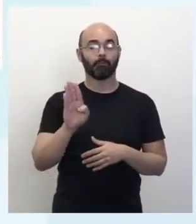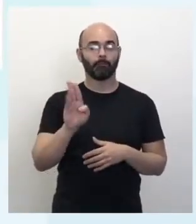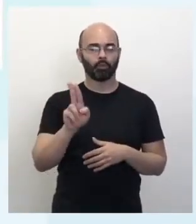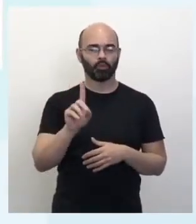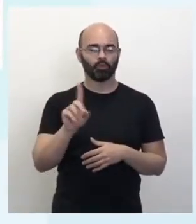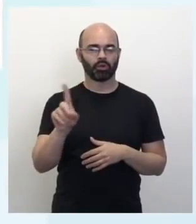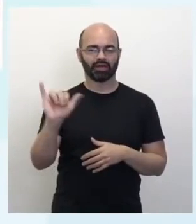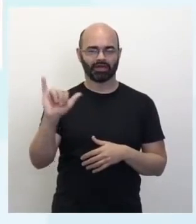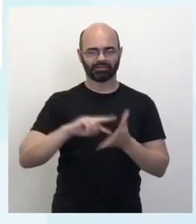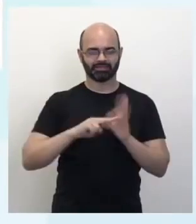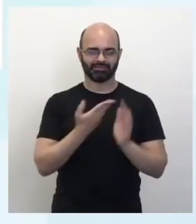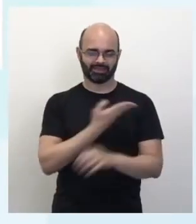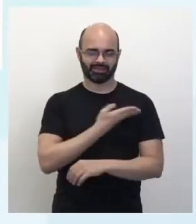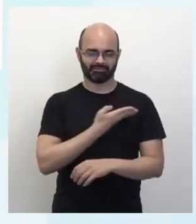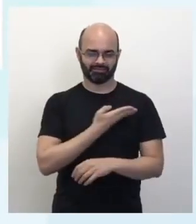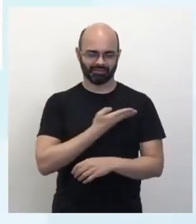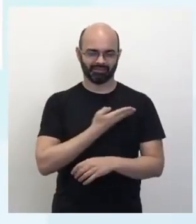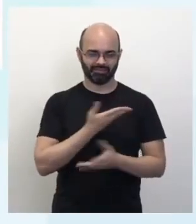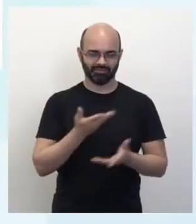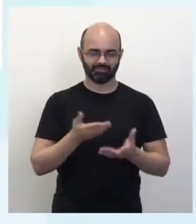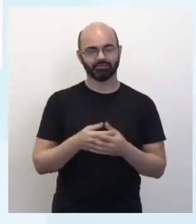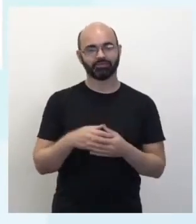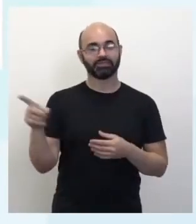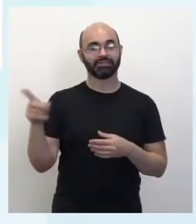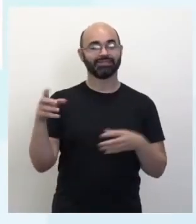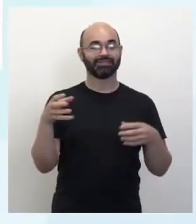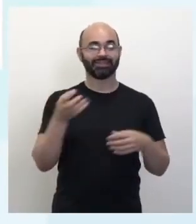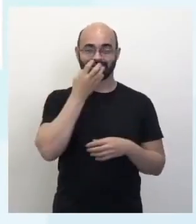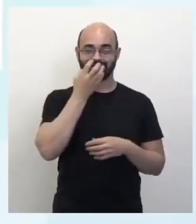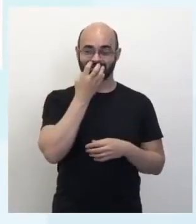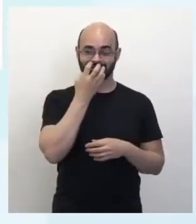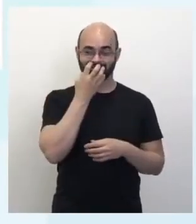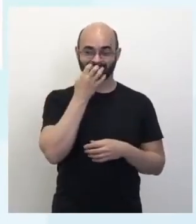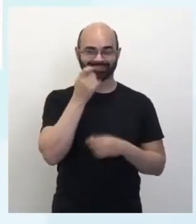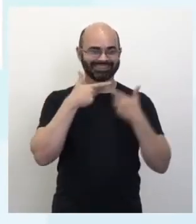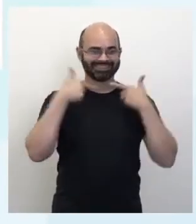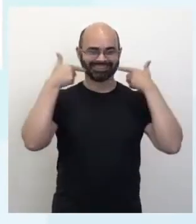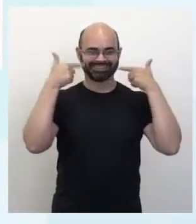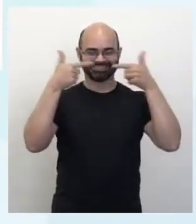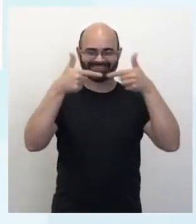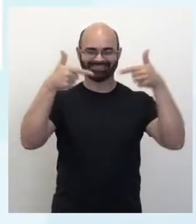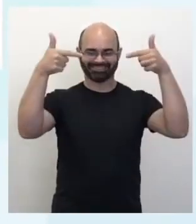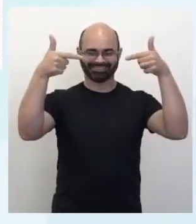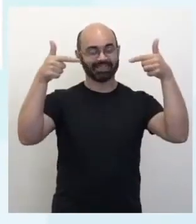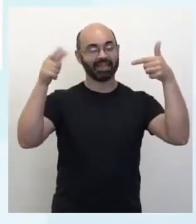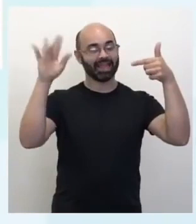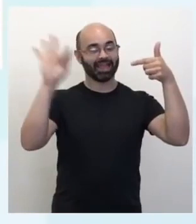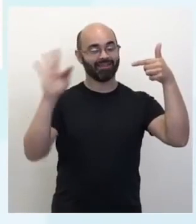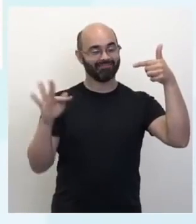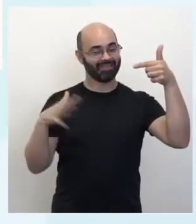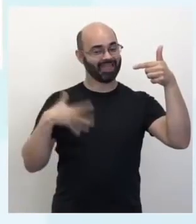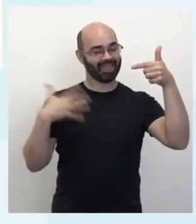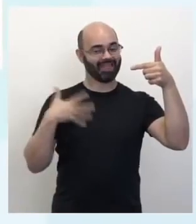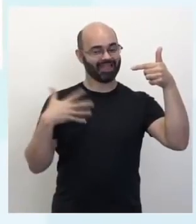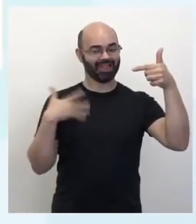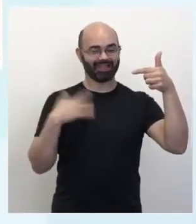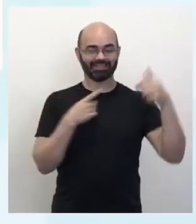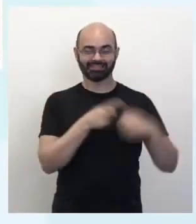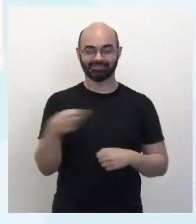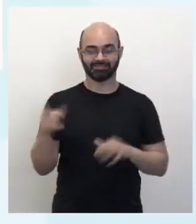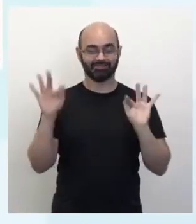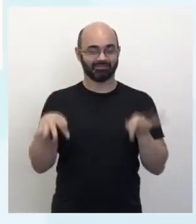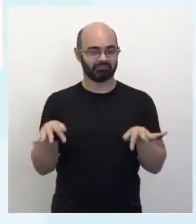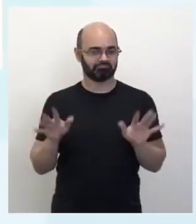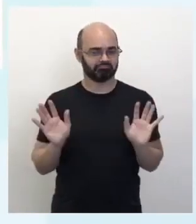colega, amigo, então o cachorro tá sorrindo, the dog is smiling, so the dog is happy because of the weekend. O cachorro tá feliz por causa do fim de